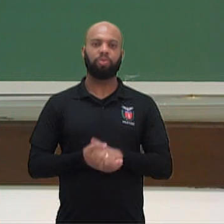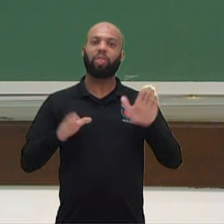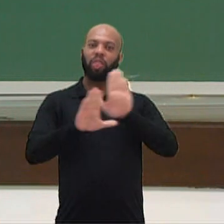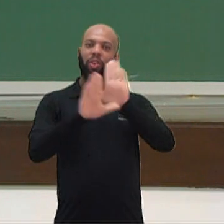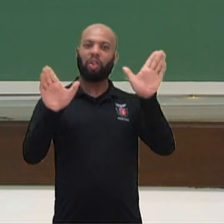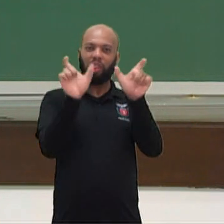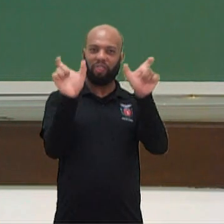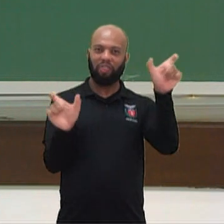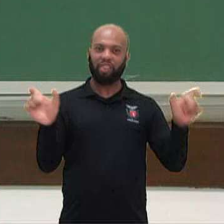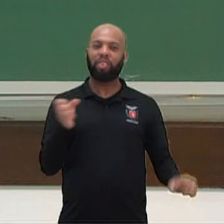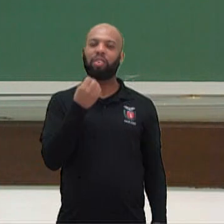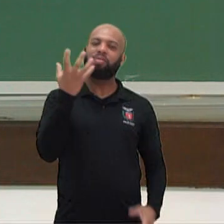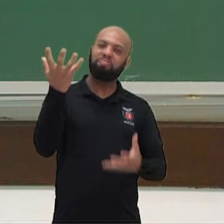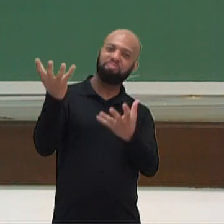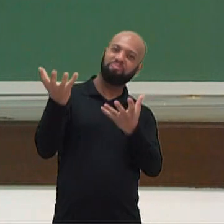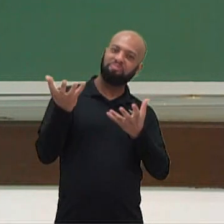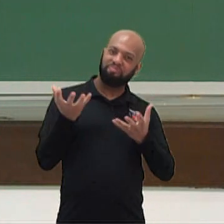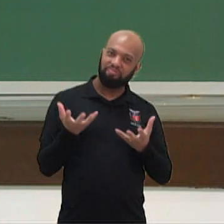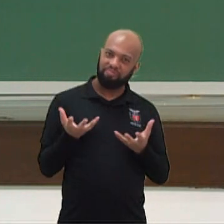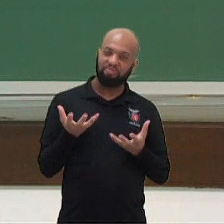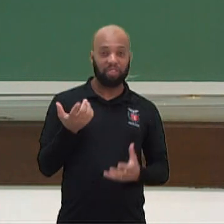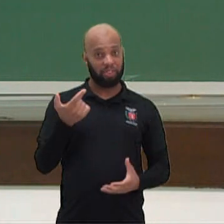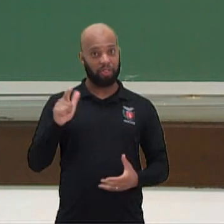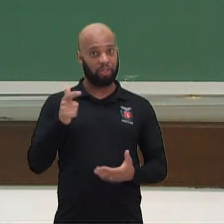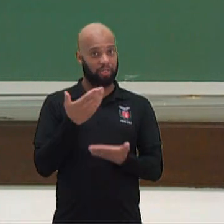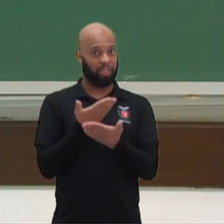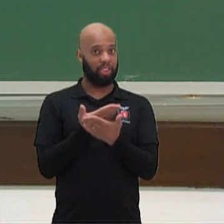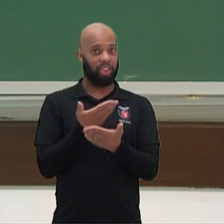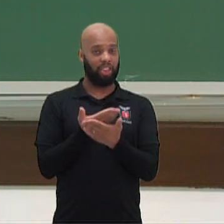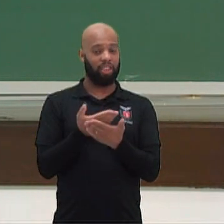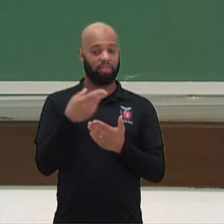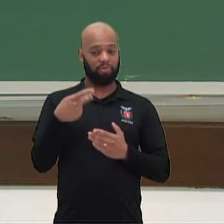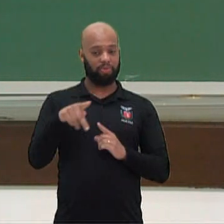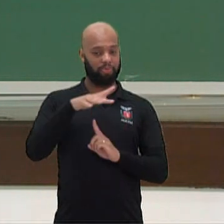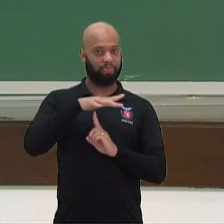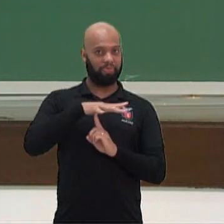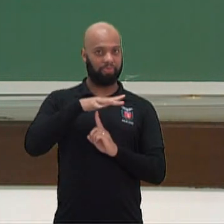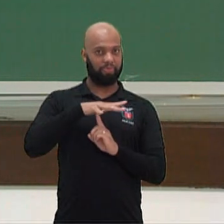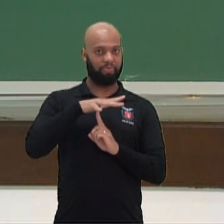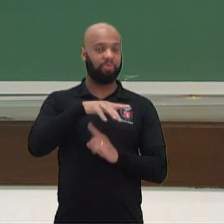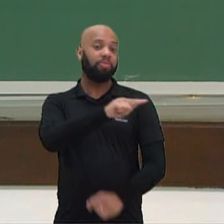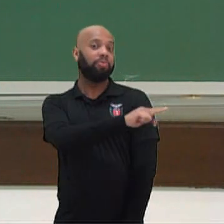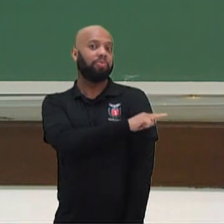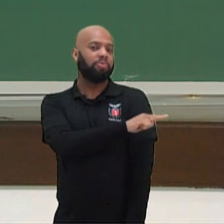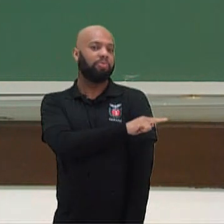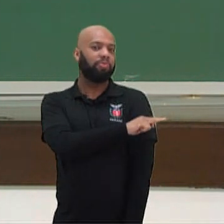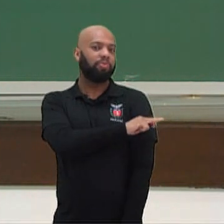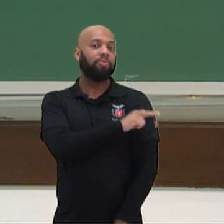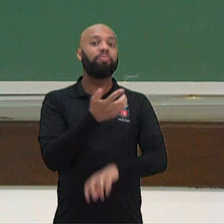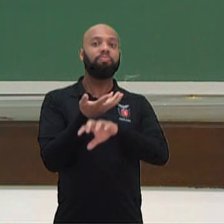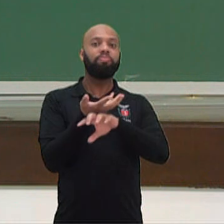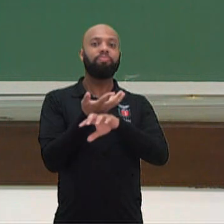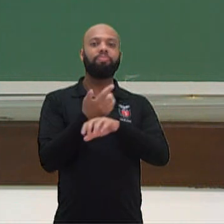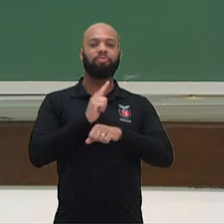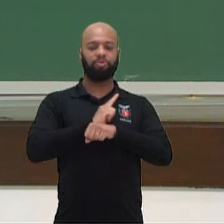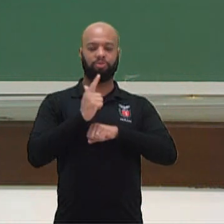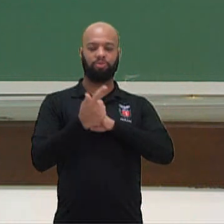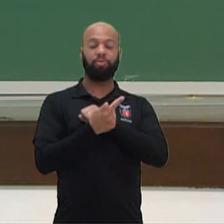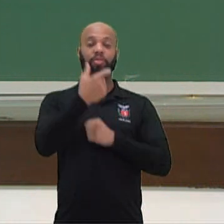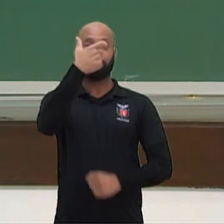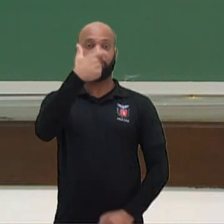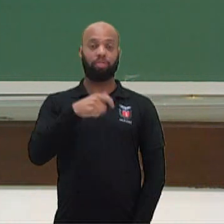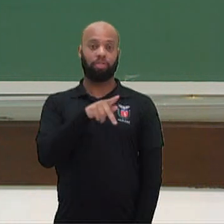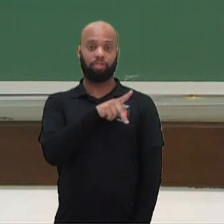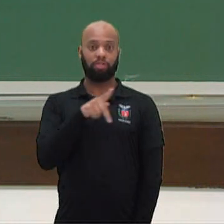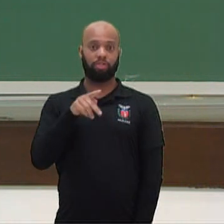Olá pessoal, sejam bem-vindos a mais uma aula Paraná, aula do sétimo ano de Geografia. Eu sou a professora